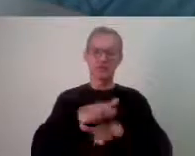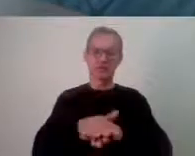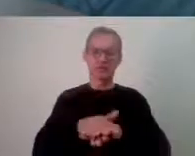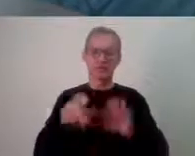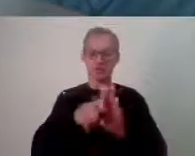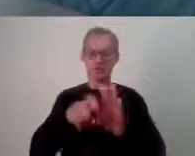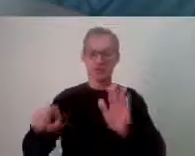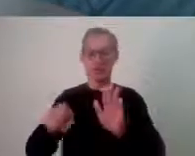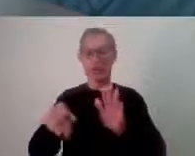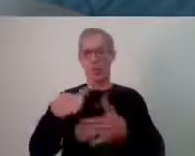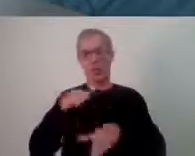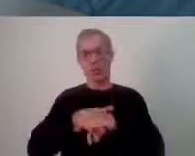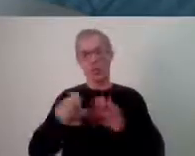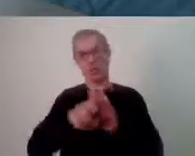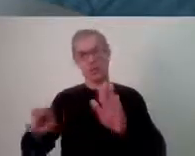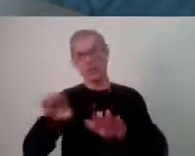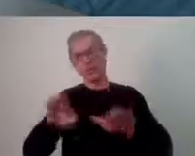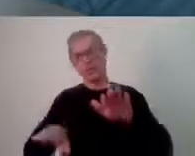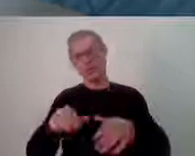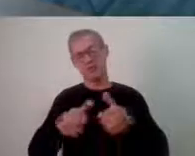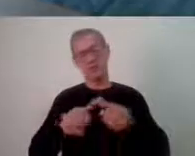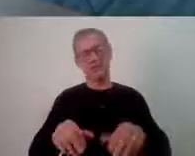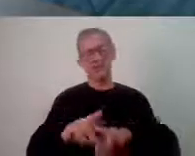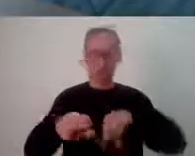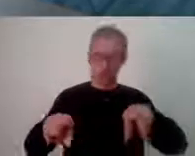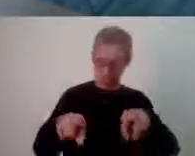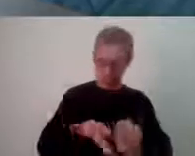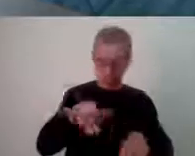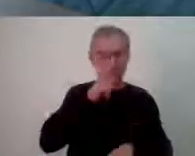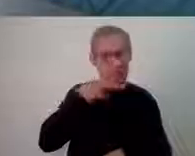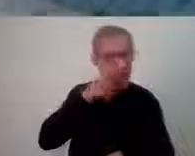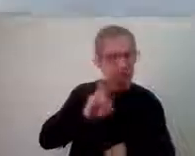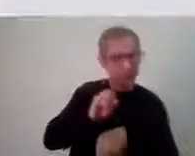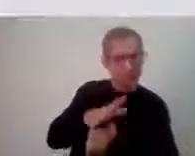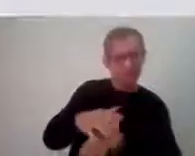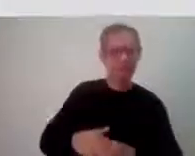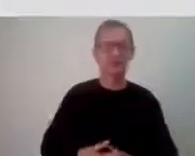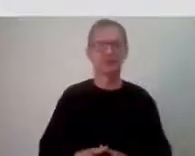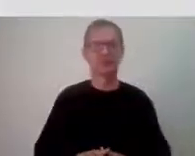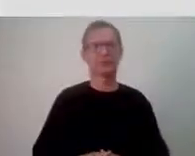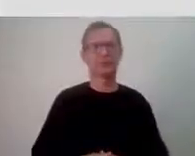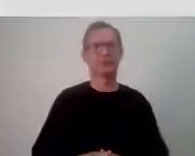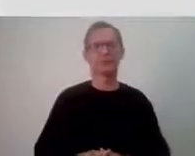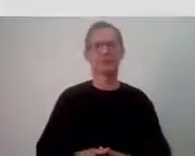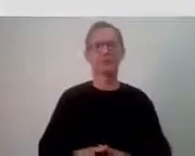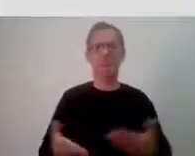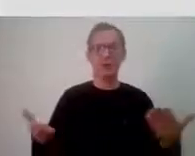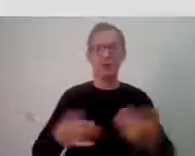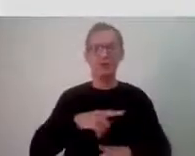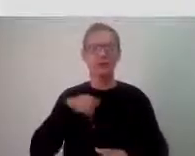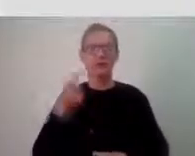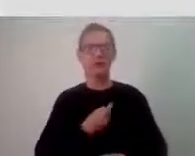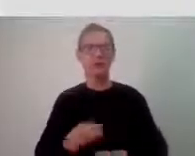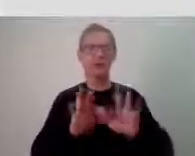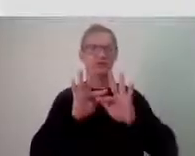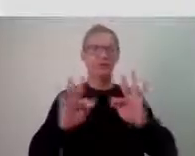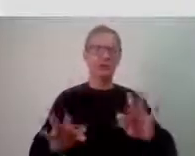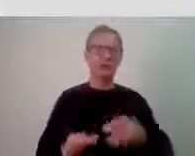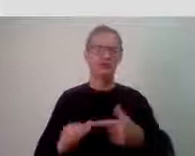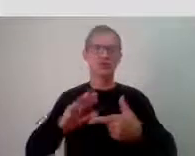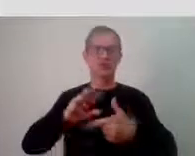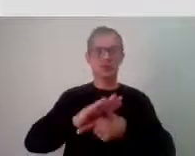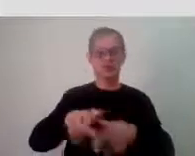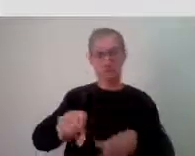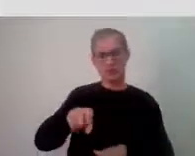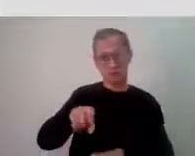só abaixo do eixo x. Às vezes intercala, que é o caso desse exemplo. Acompanhe. Aqui, ó, a gente tem a função cosseno de x